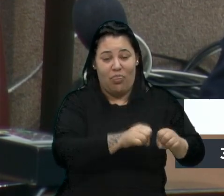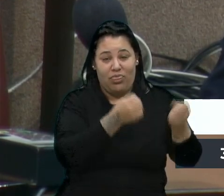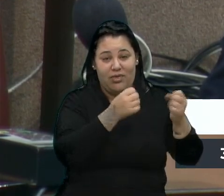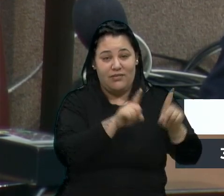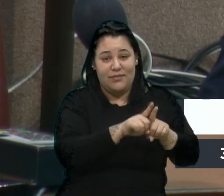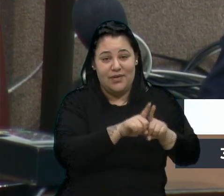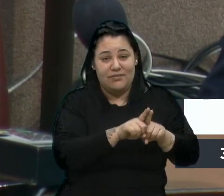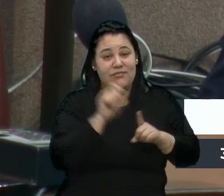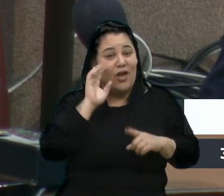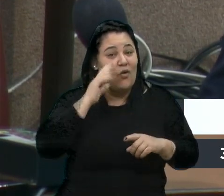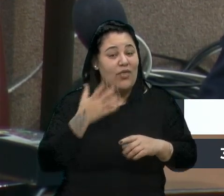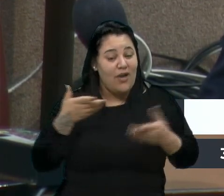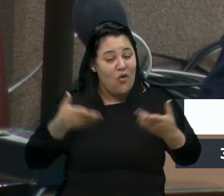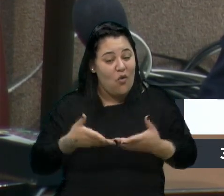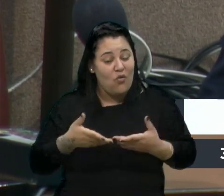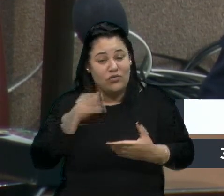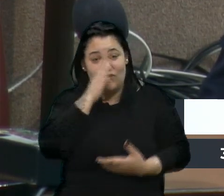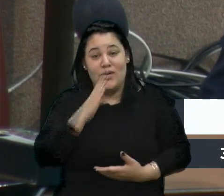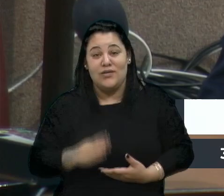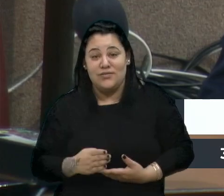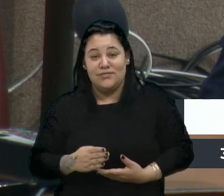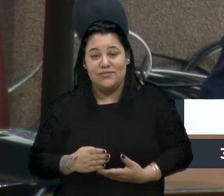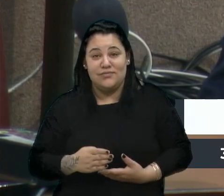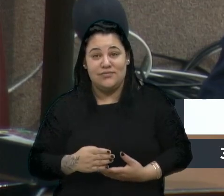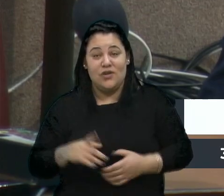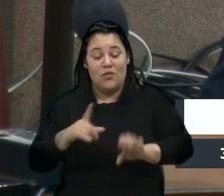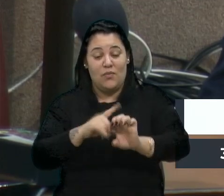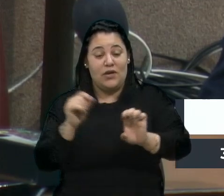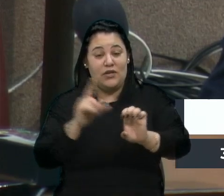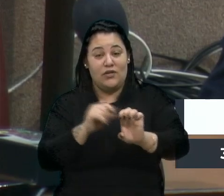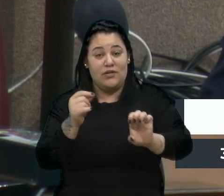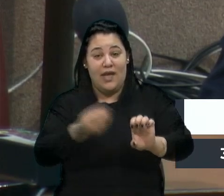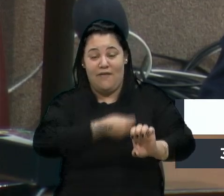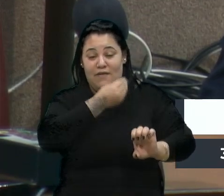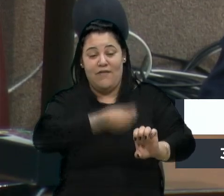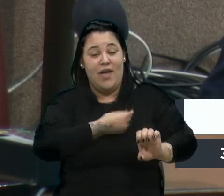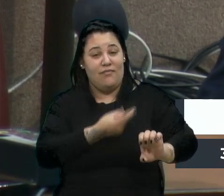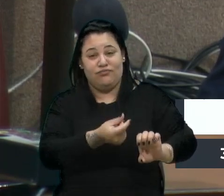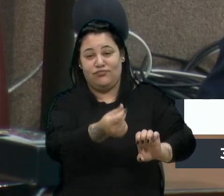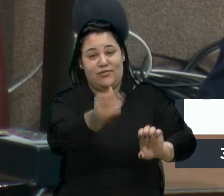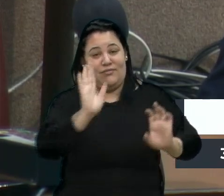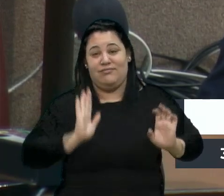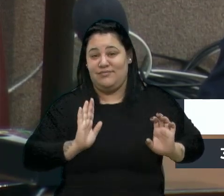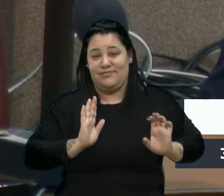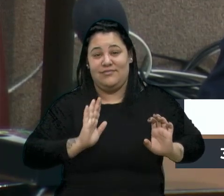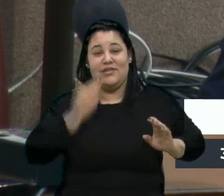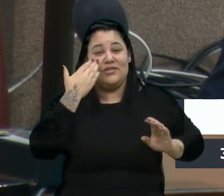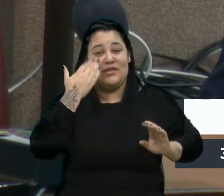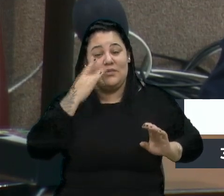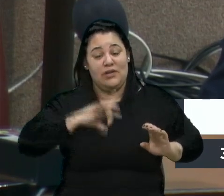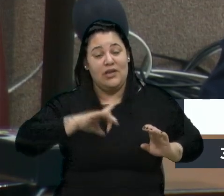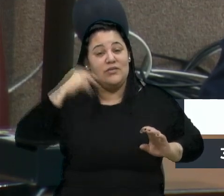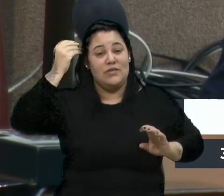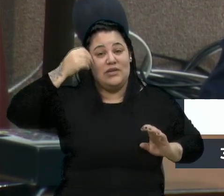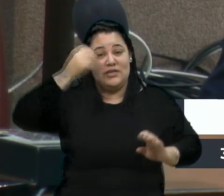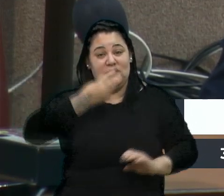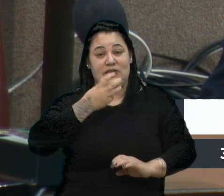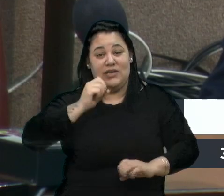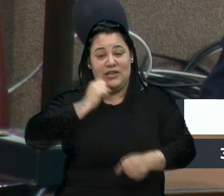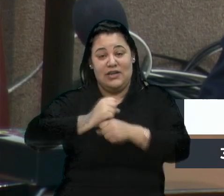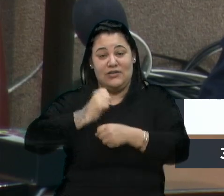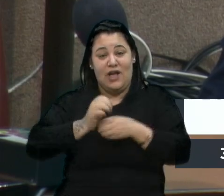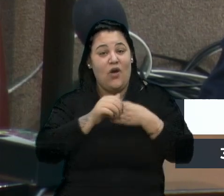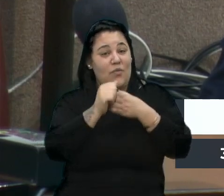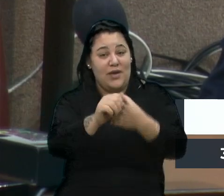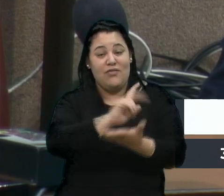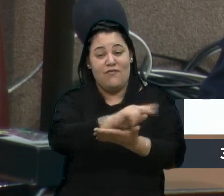Brasil. O empreendedorismo de sobrevivência. O senhor sabe, eu tenho experiência de 30 anos de consultor de empresas,